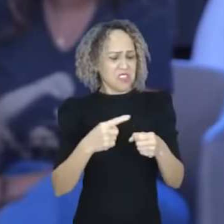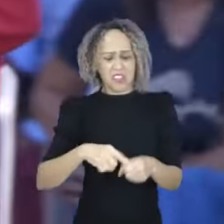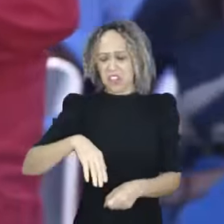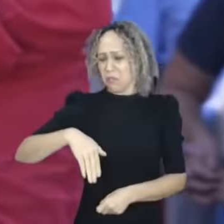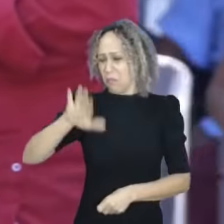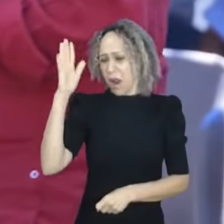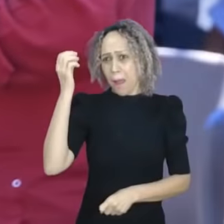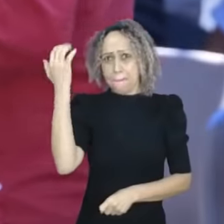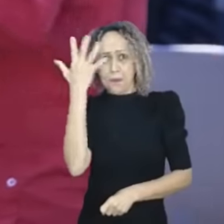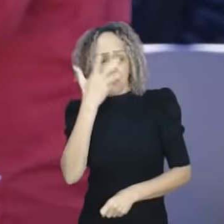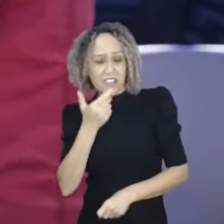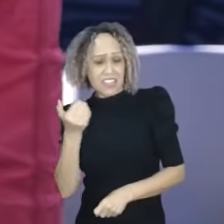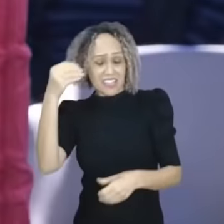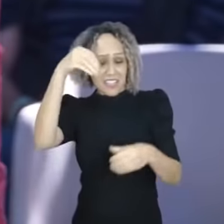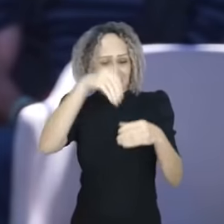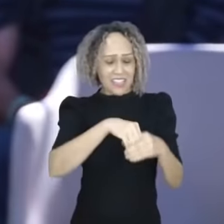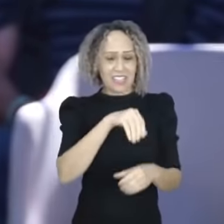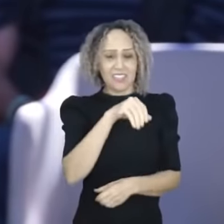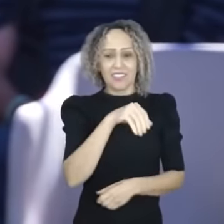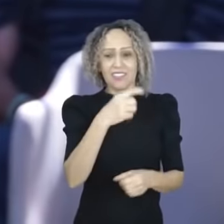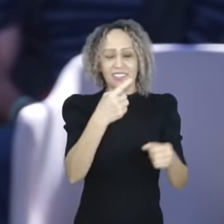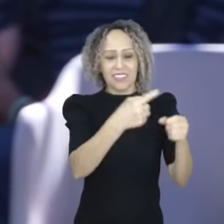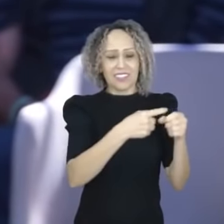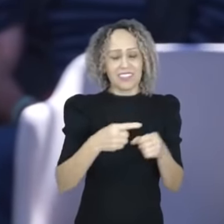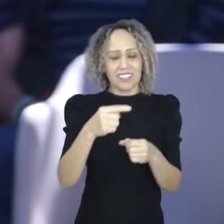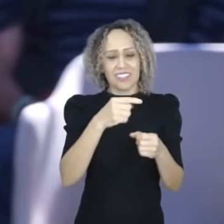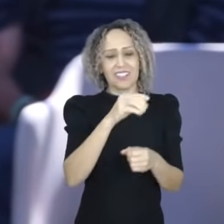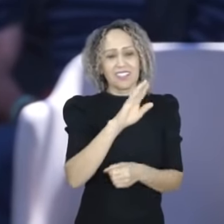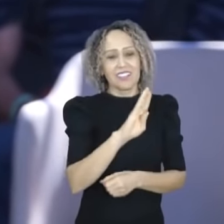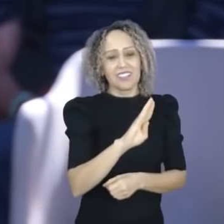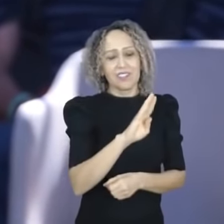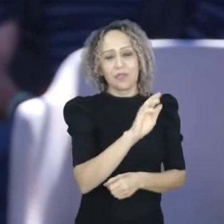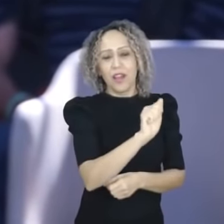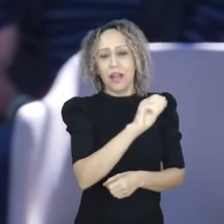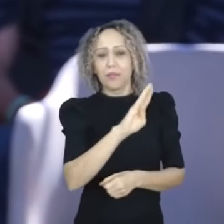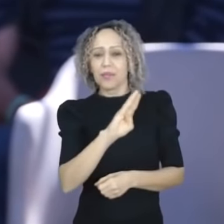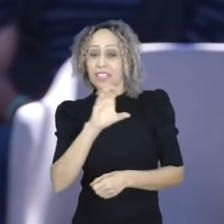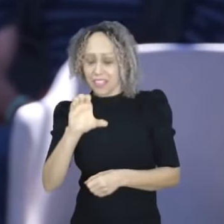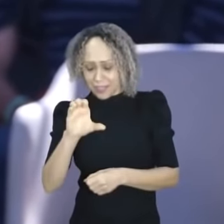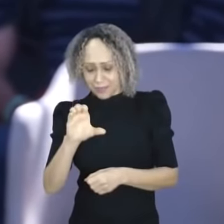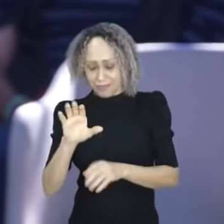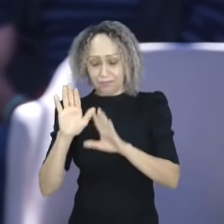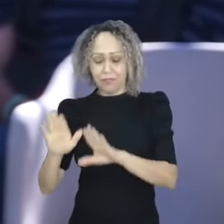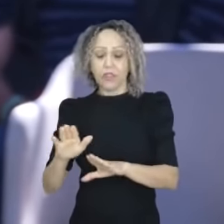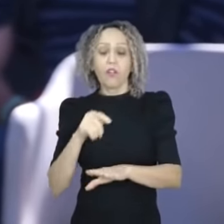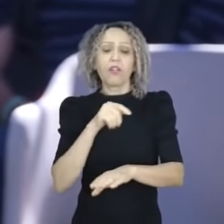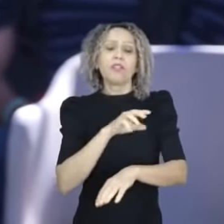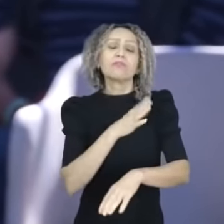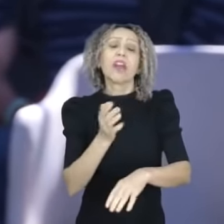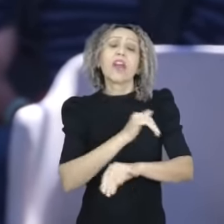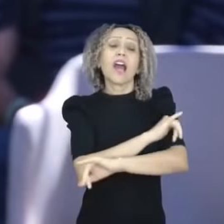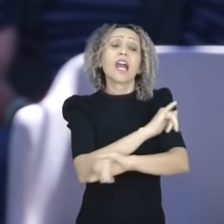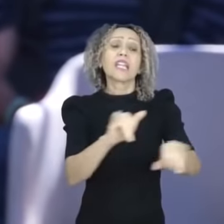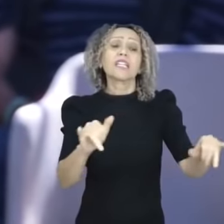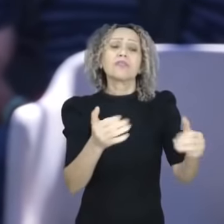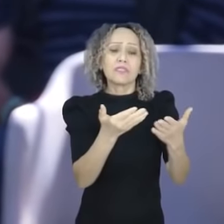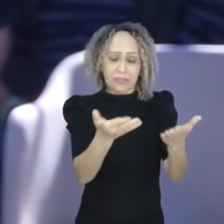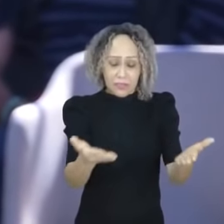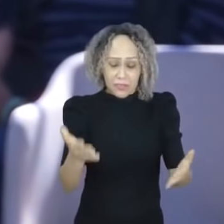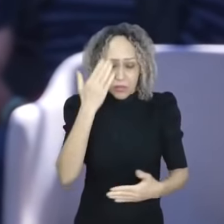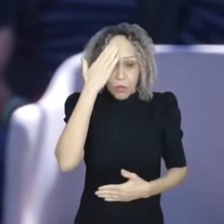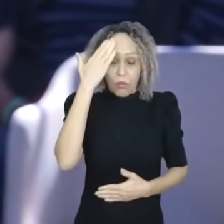mais combativo. Falando de Diadema, eu quero agradecer a vocês. Primeiro, eu quero agradecer ao